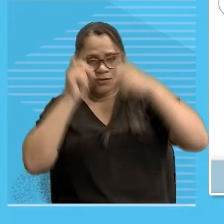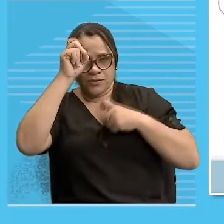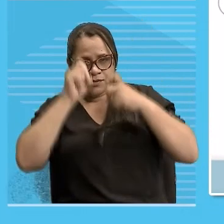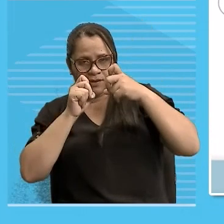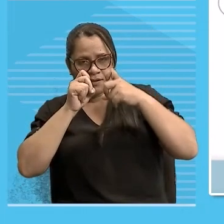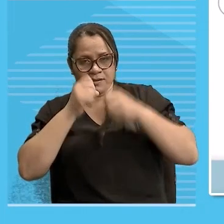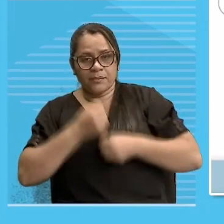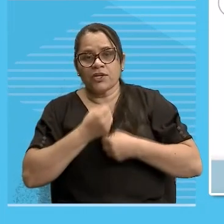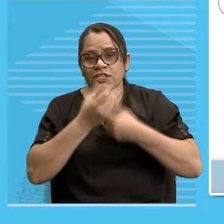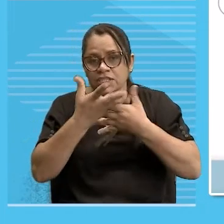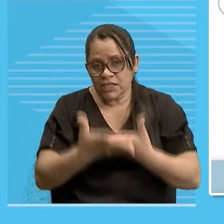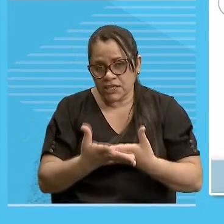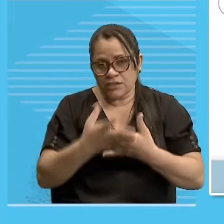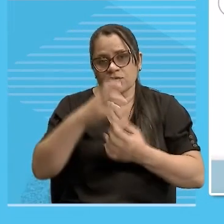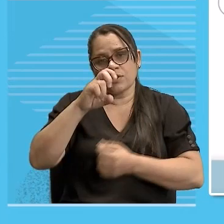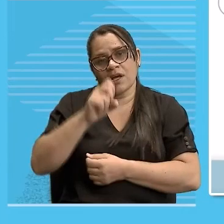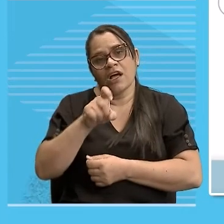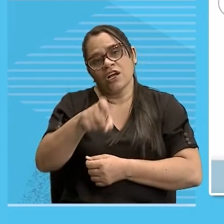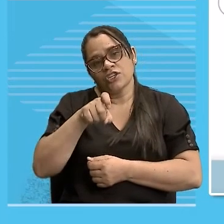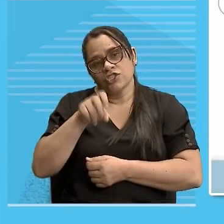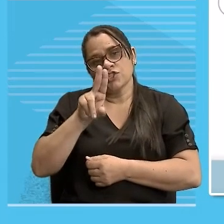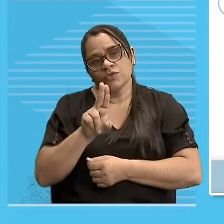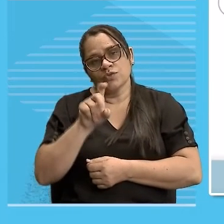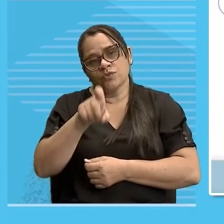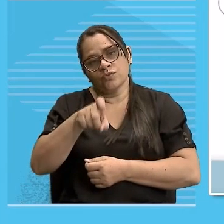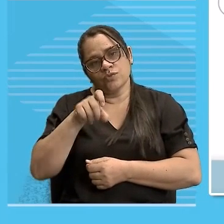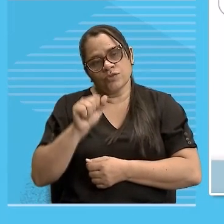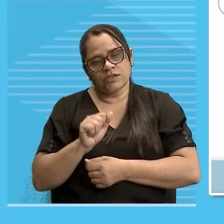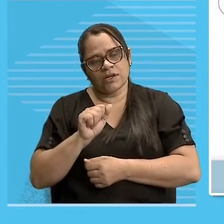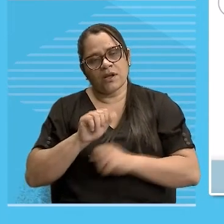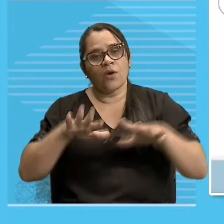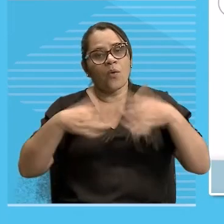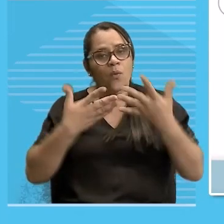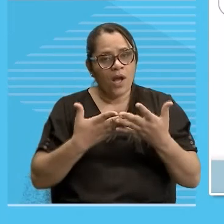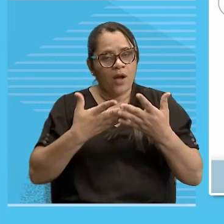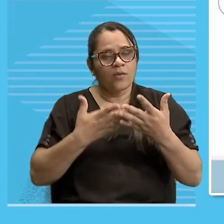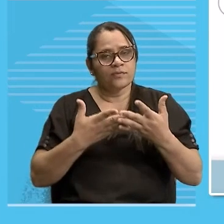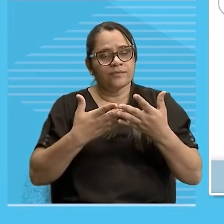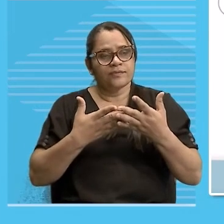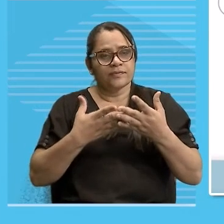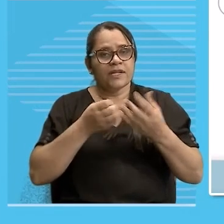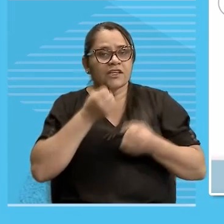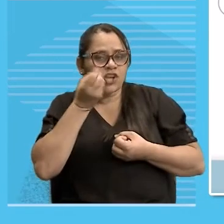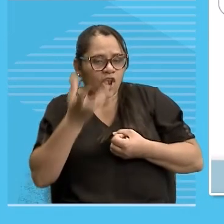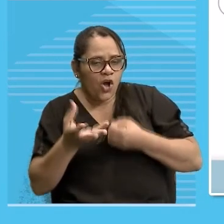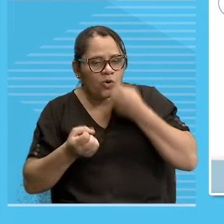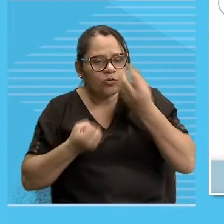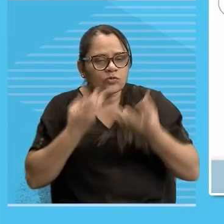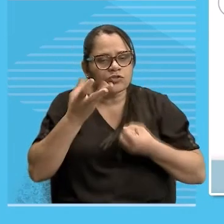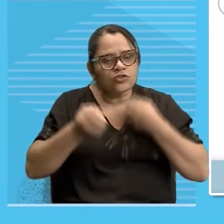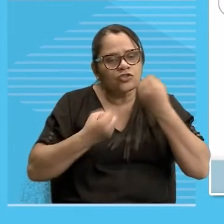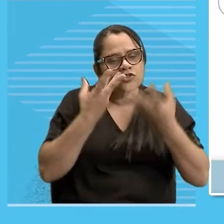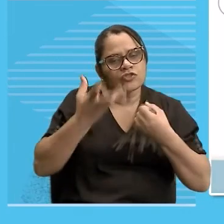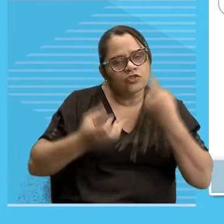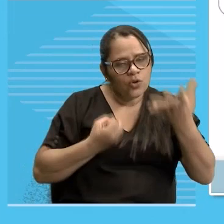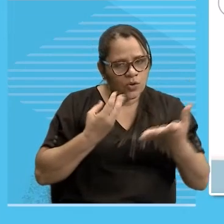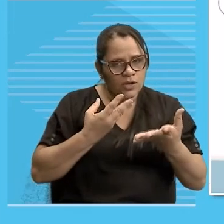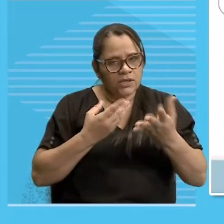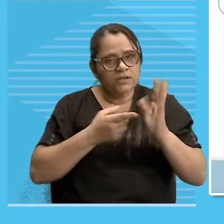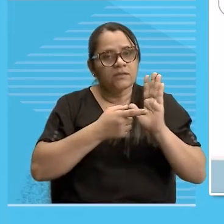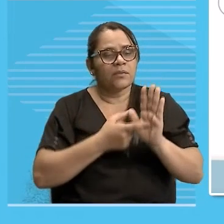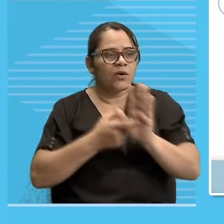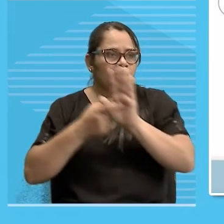Xuxa e dissesse qual dessas locuções interjetivas, perceba que todas elas têm no mínimo duas palavras,